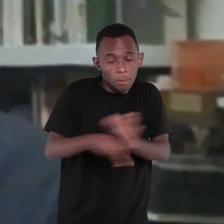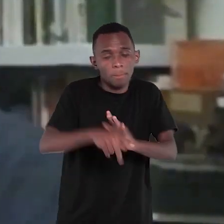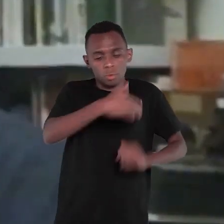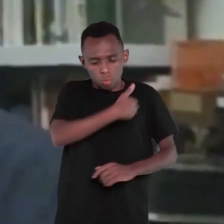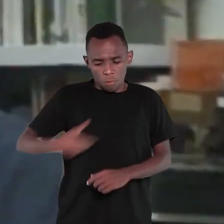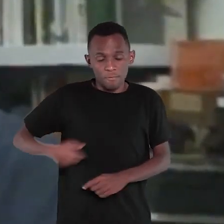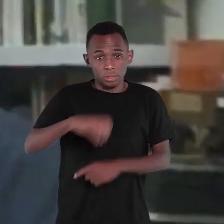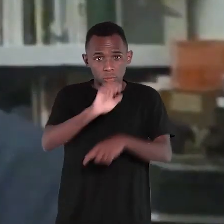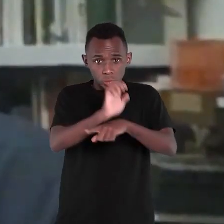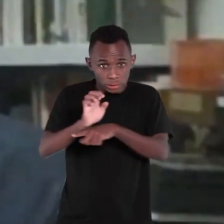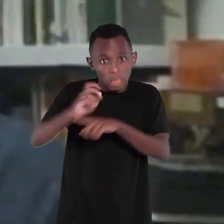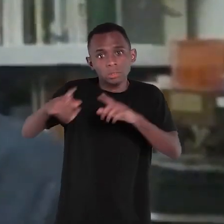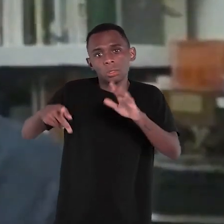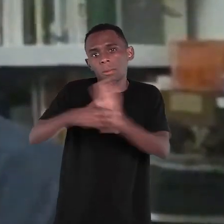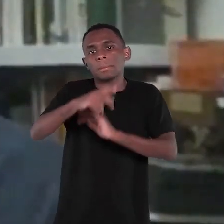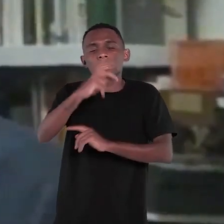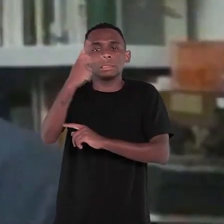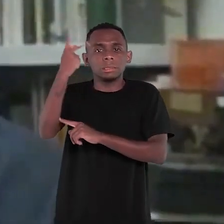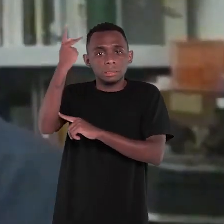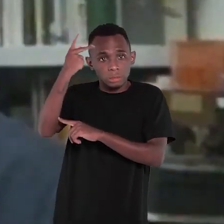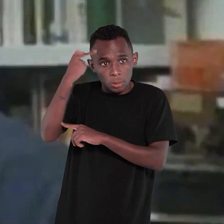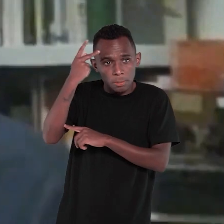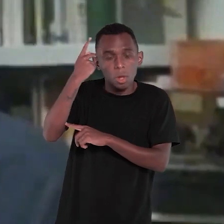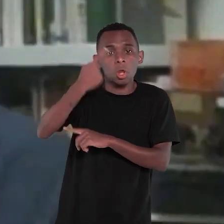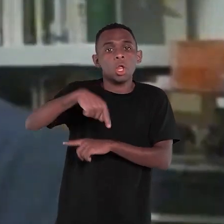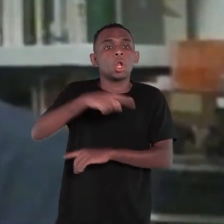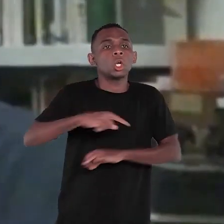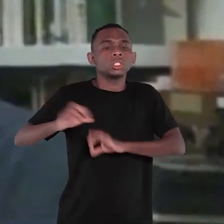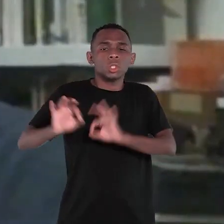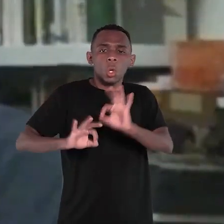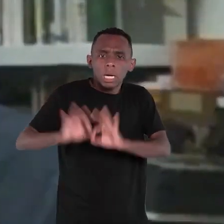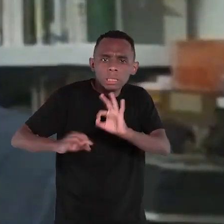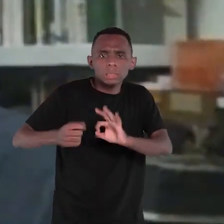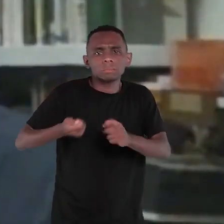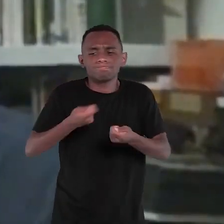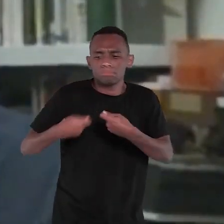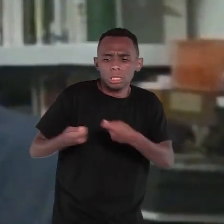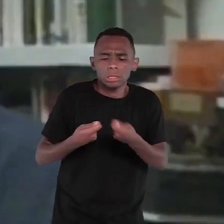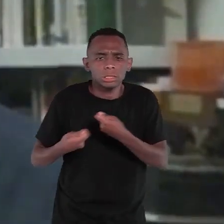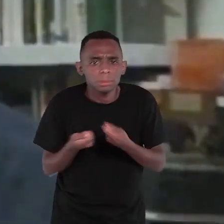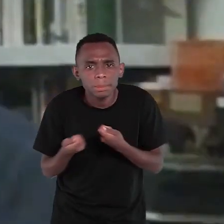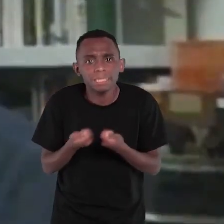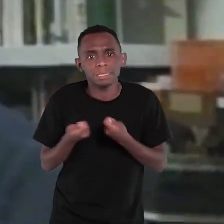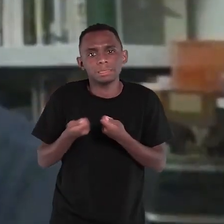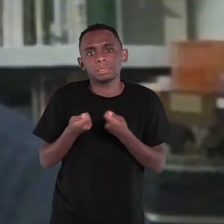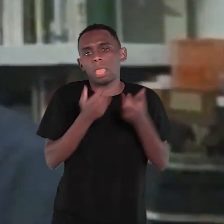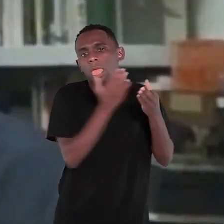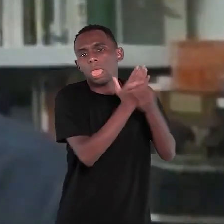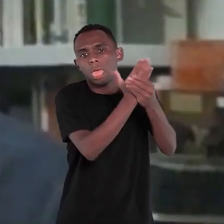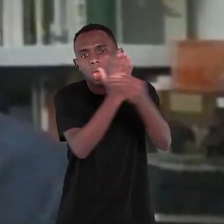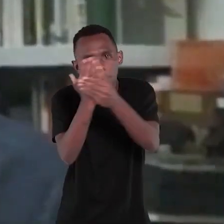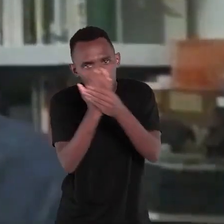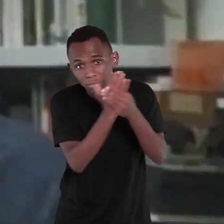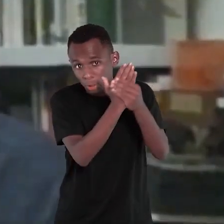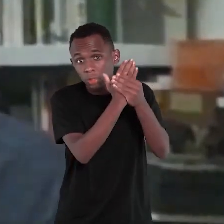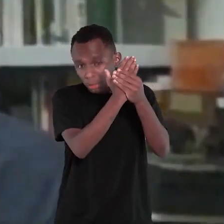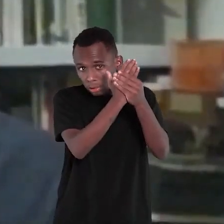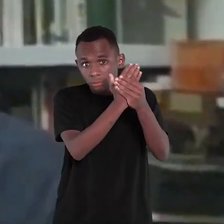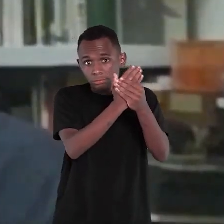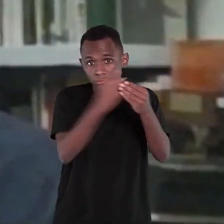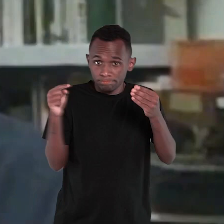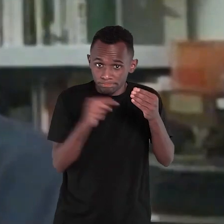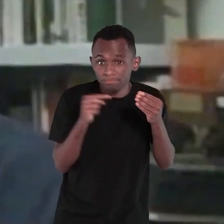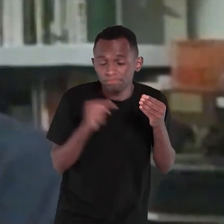governo do Estado de São Paulo, mediante o qual a gente administra essas duas bibliotecas que você mencionou, que